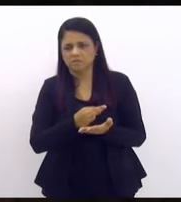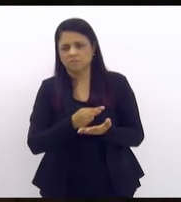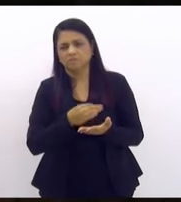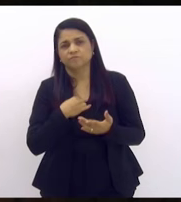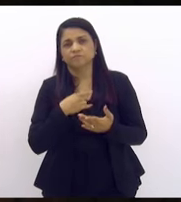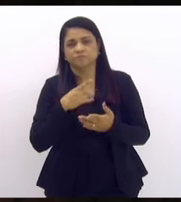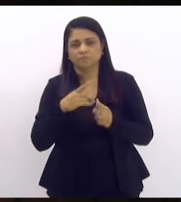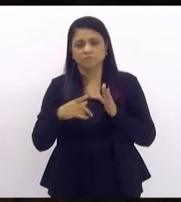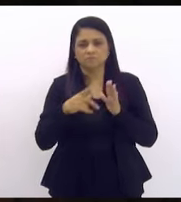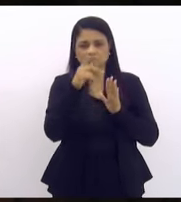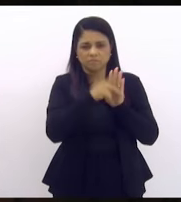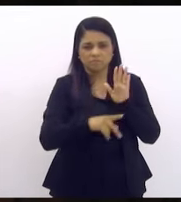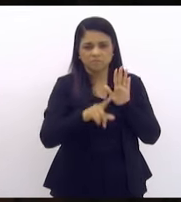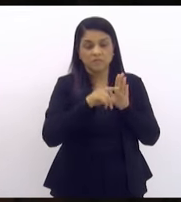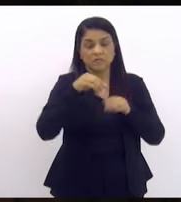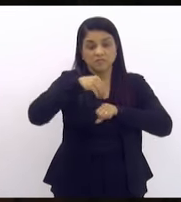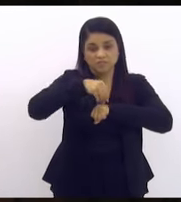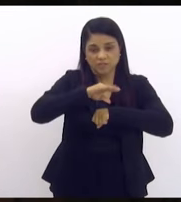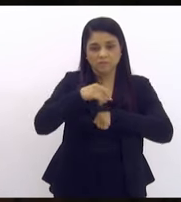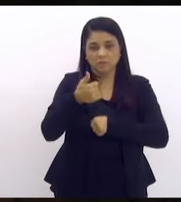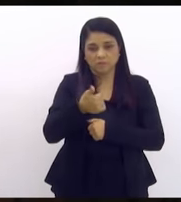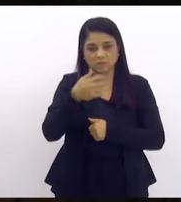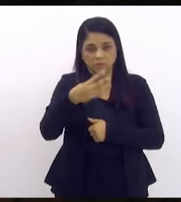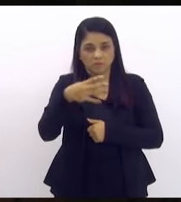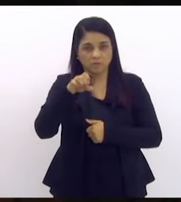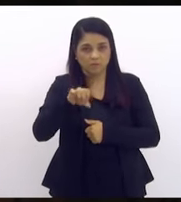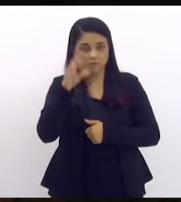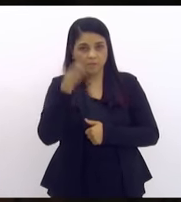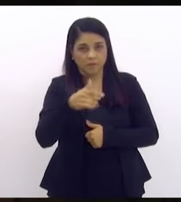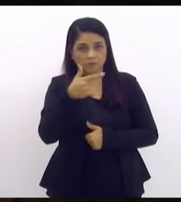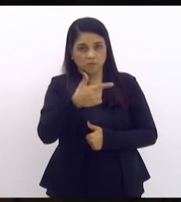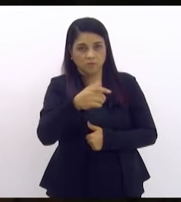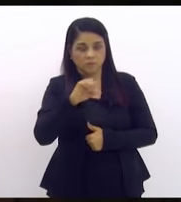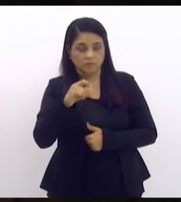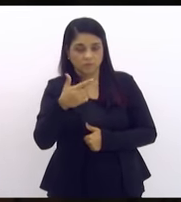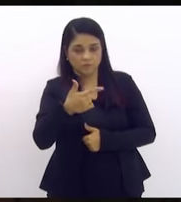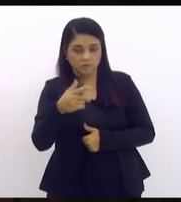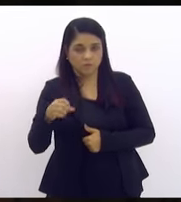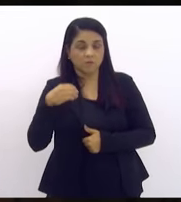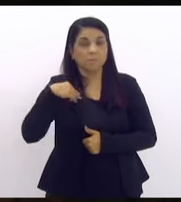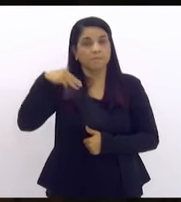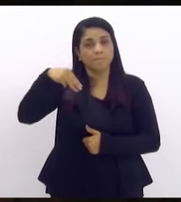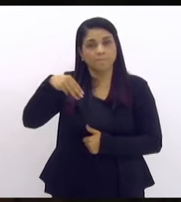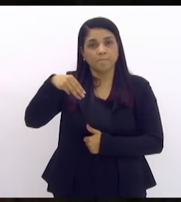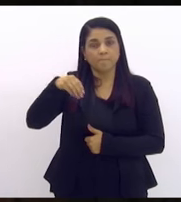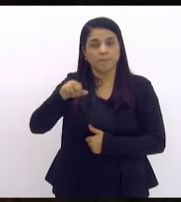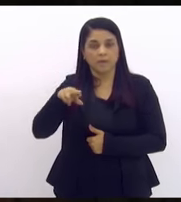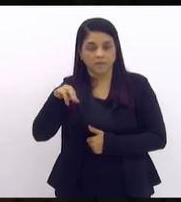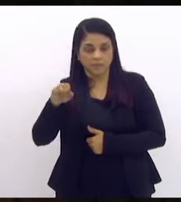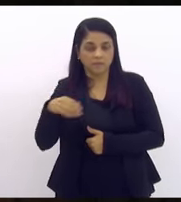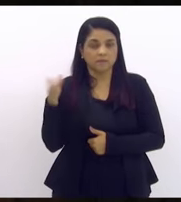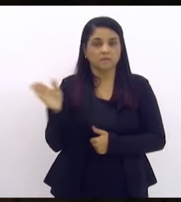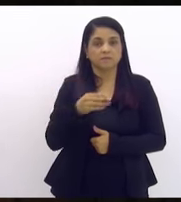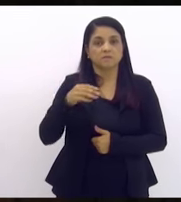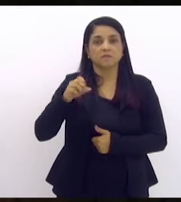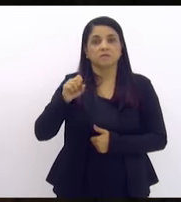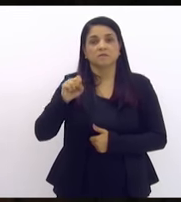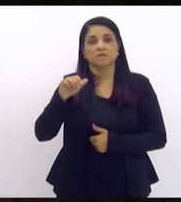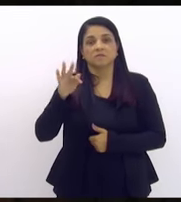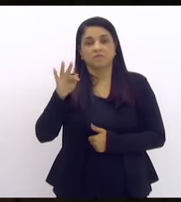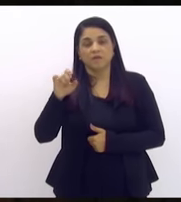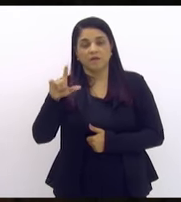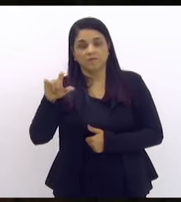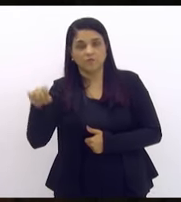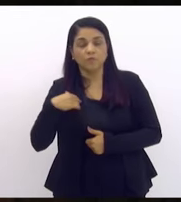legislativa número 149 de 23, de autoria do deputado Marina, do MST, Carlos Mink, Flávio Serafim, Lucinha, que solicita o excelentíssimo